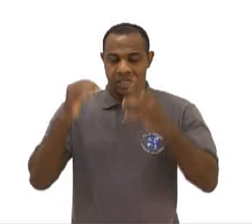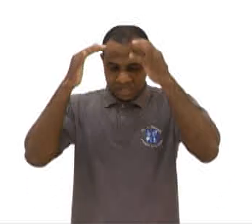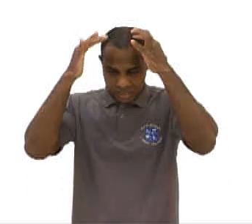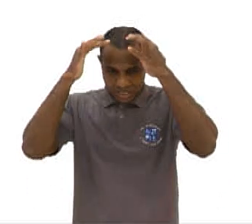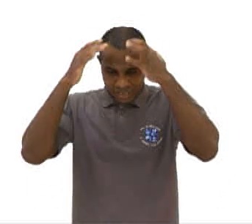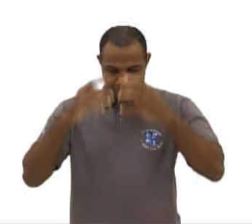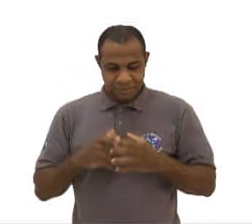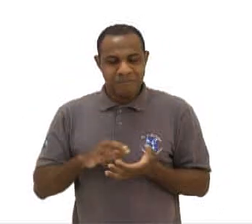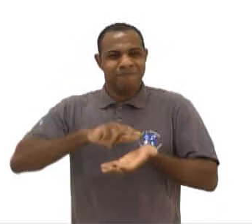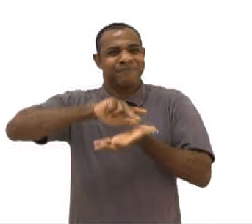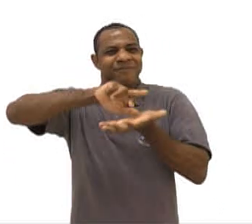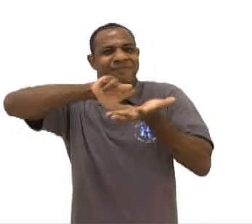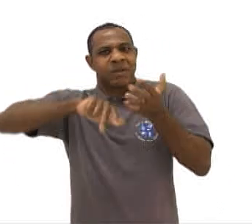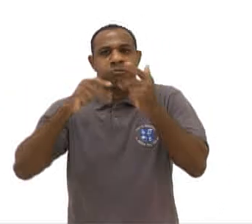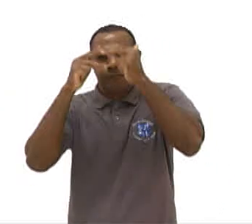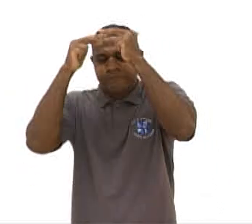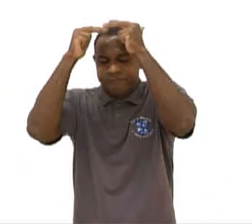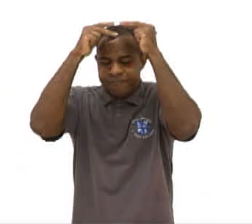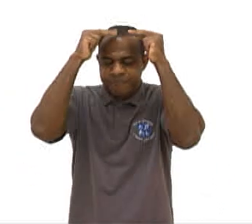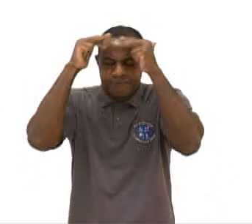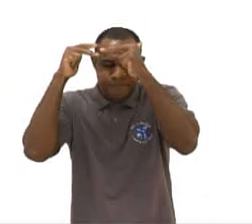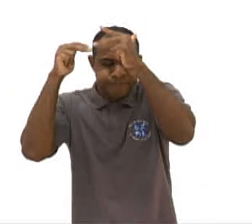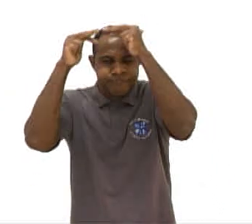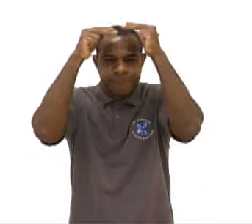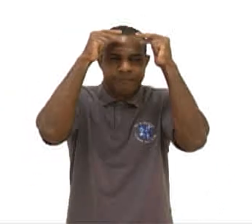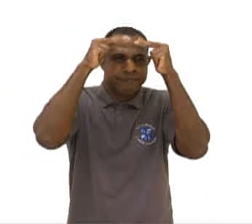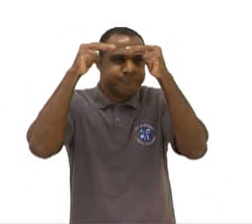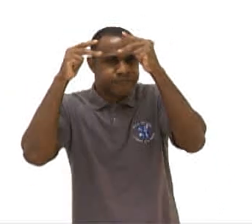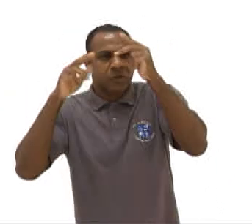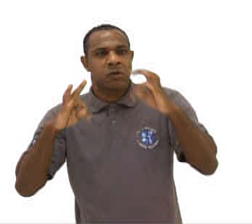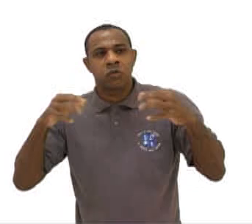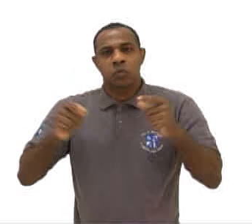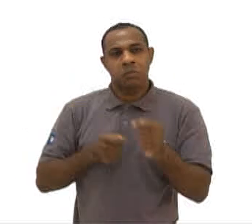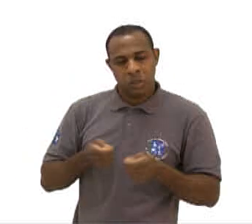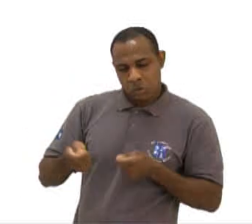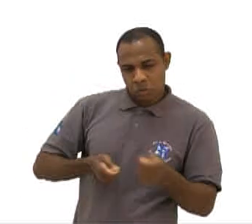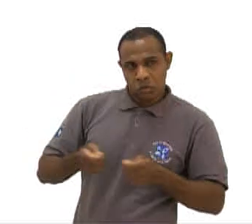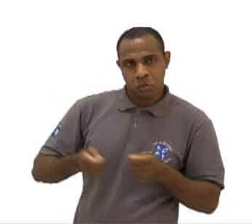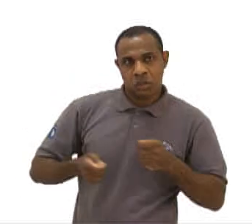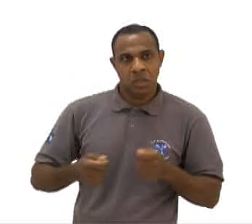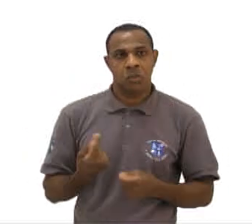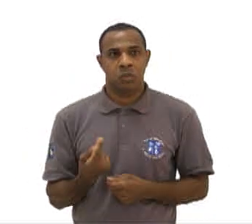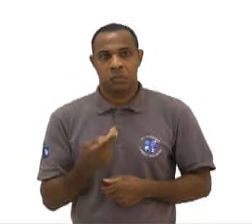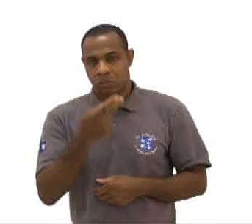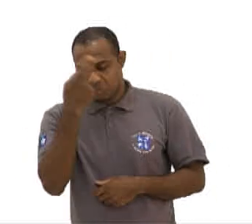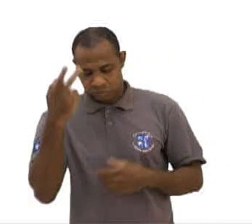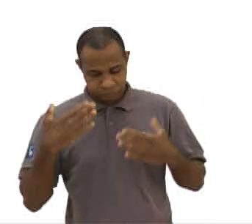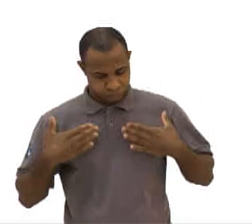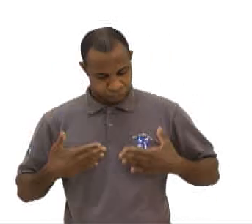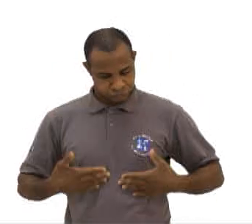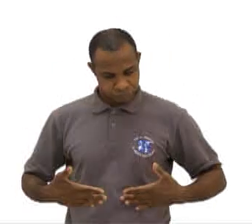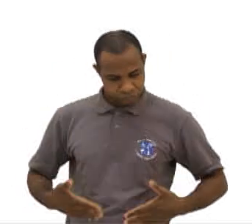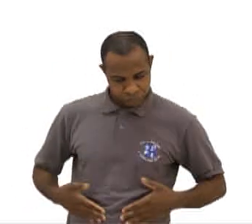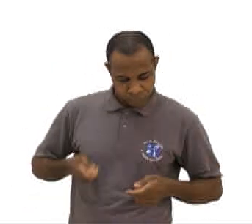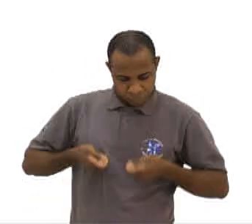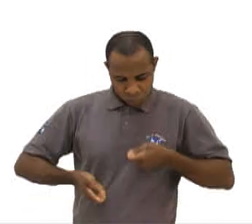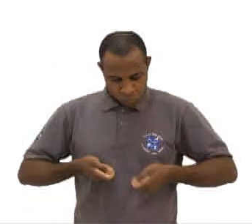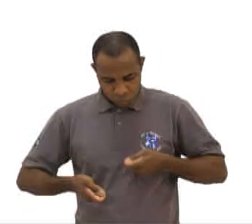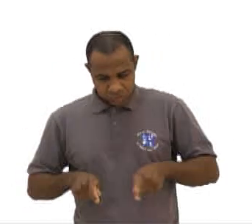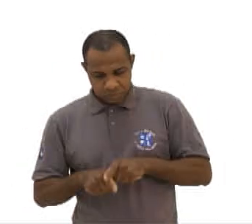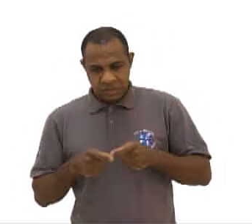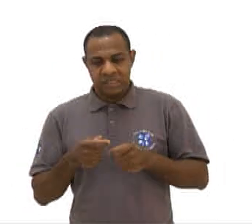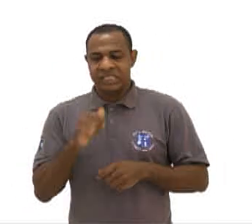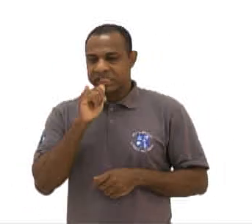de neurônios e mais de 30 neurotransmissores. Tudo isso para controlar uma função essencial do corpo, extrair energia